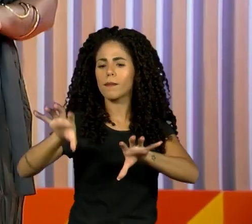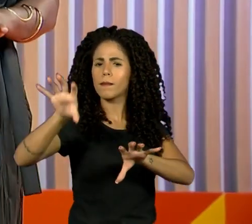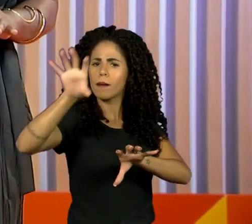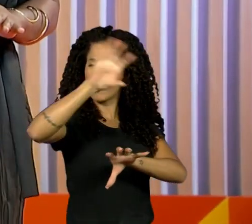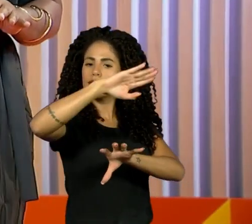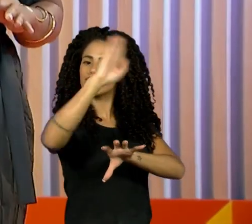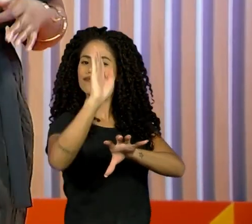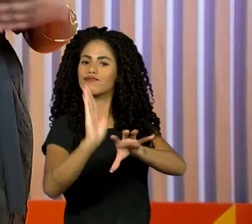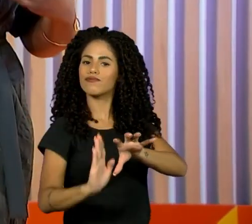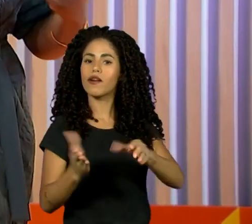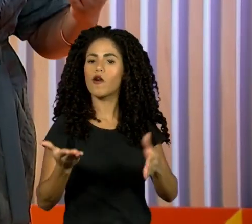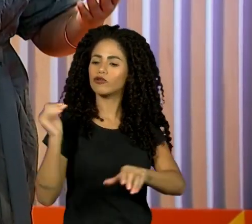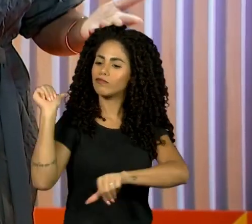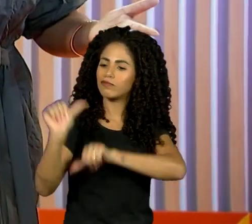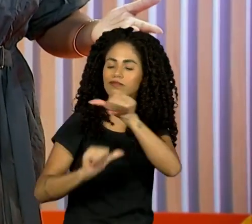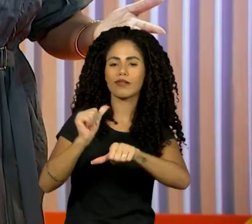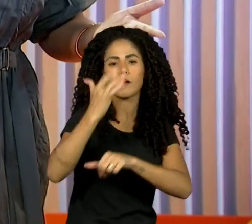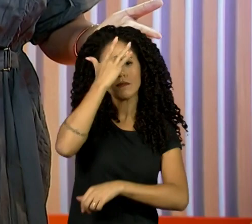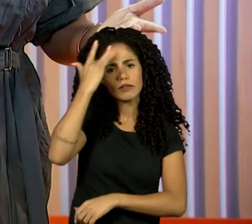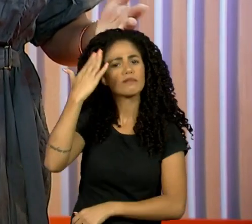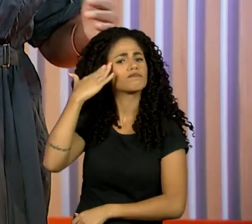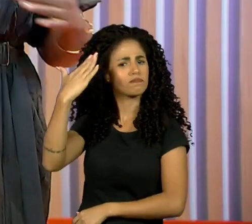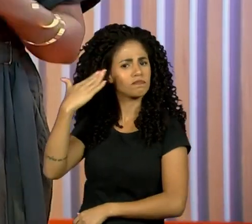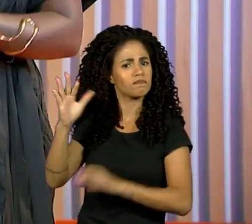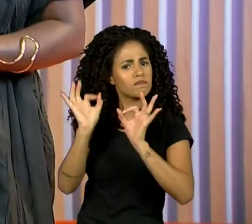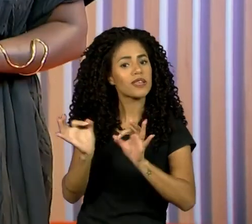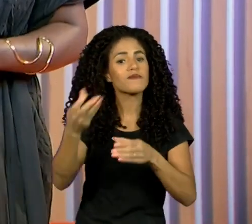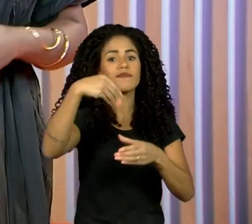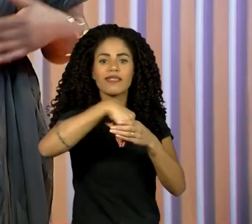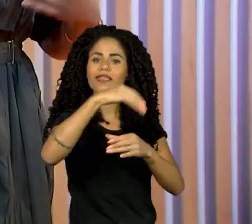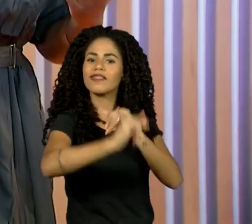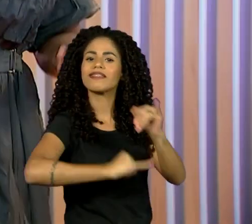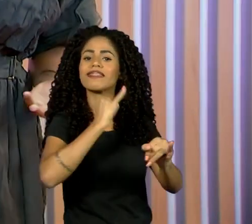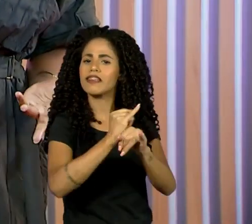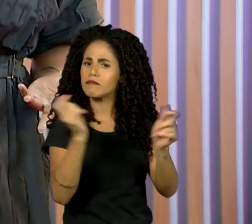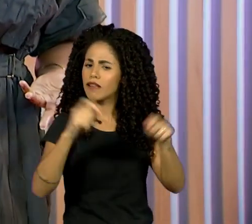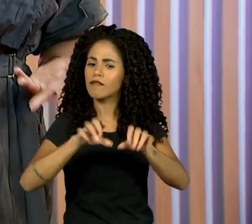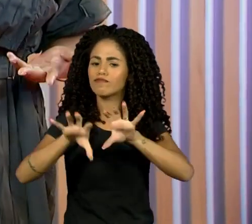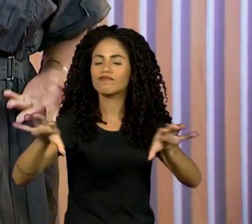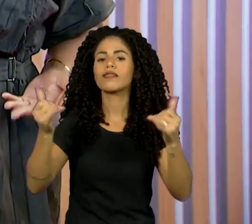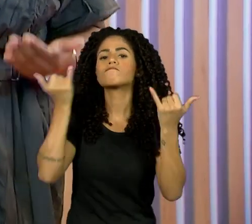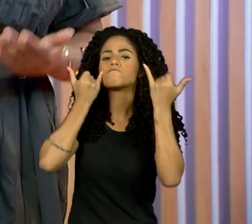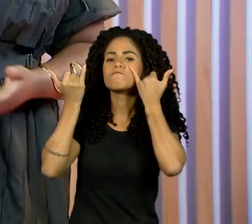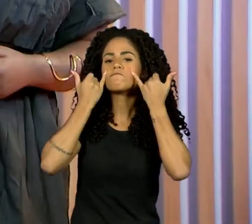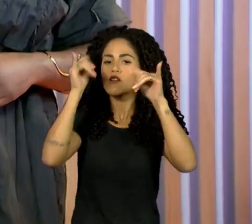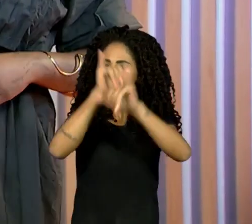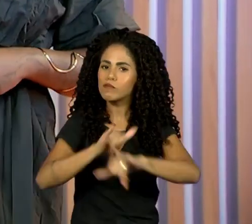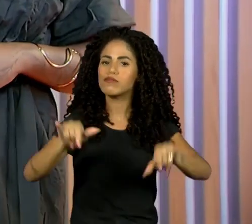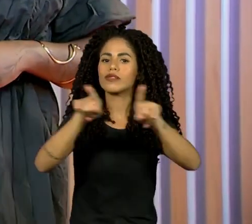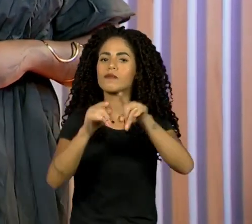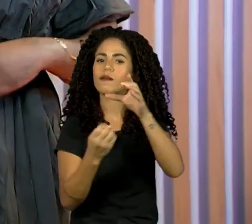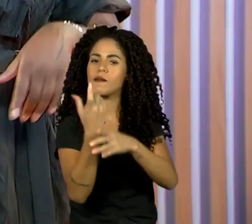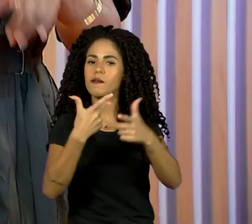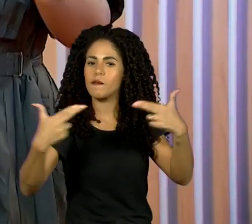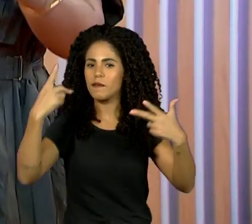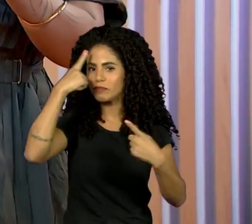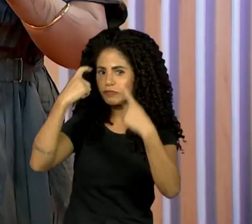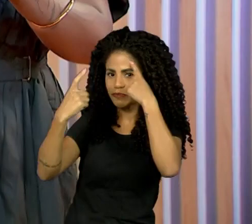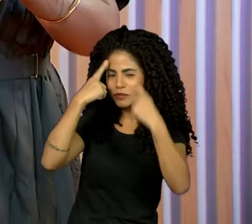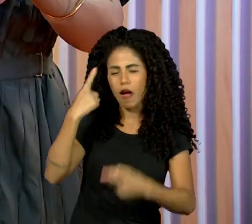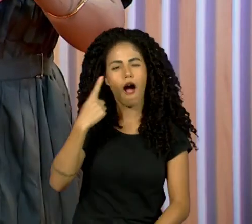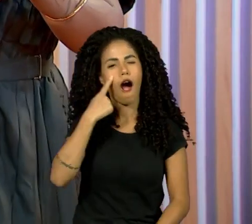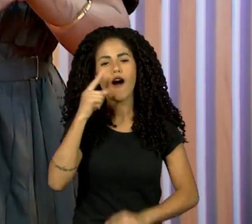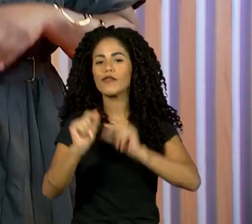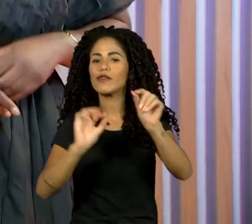se transformaram em celebridades modernas que inspiram, informam e criam tendências. Dá só